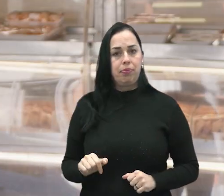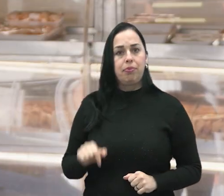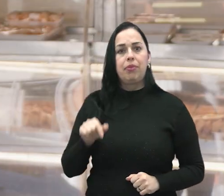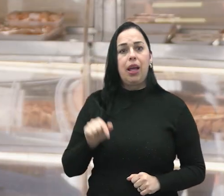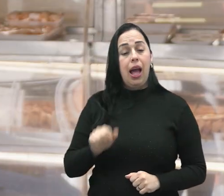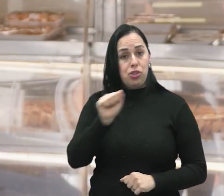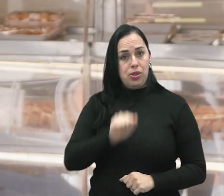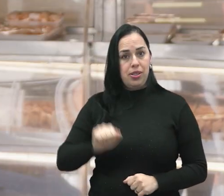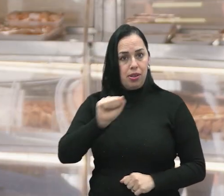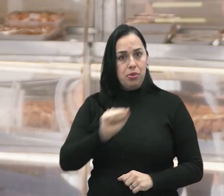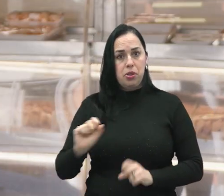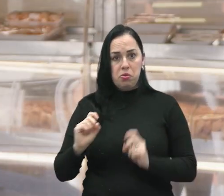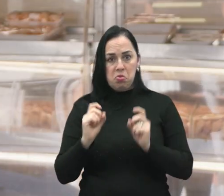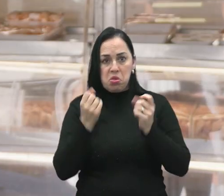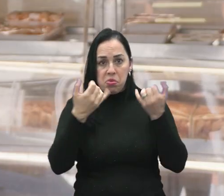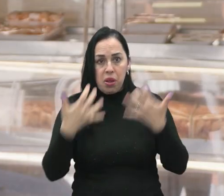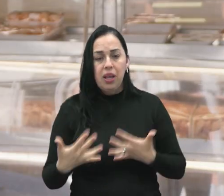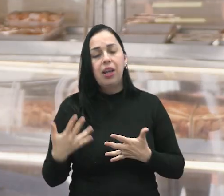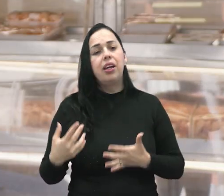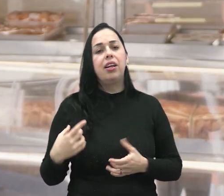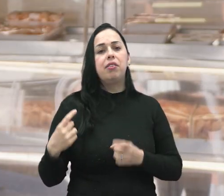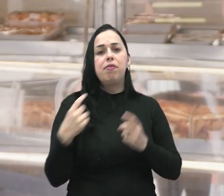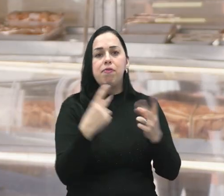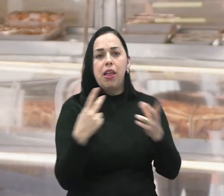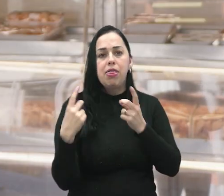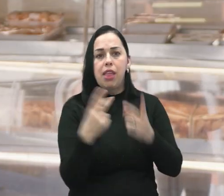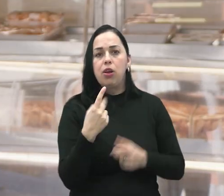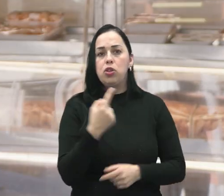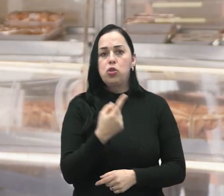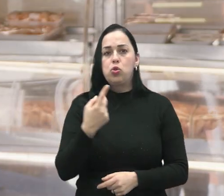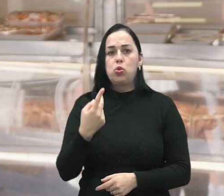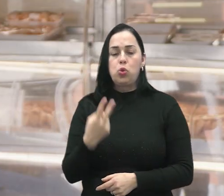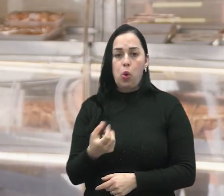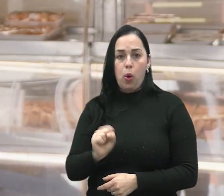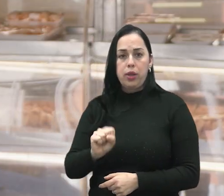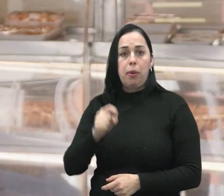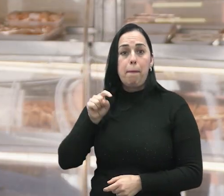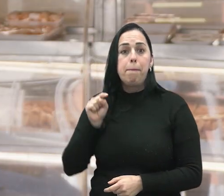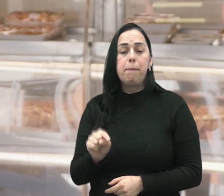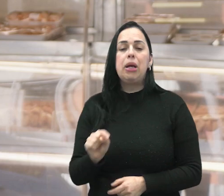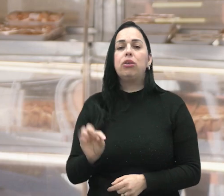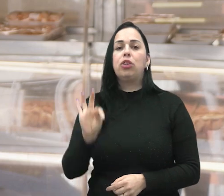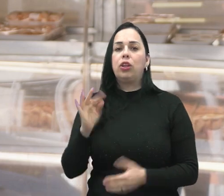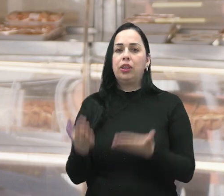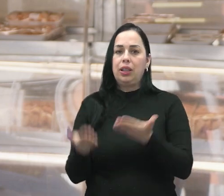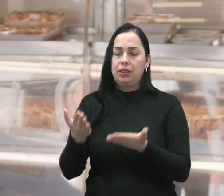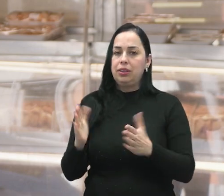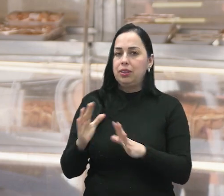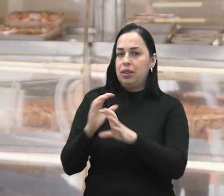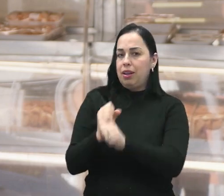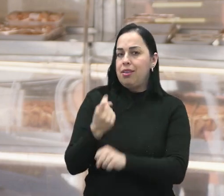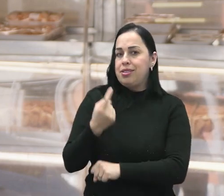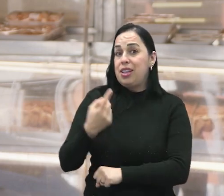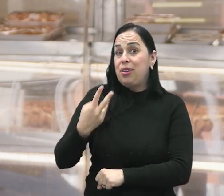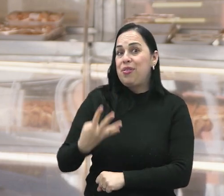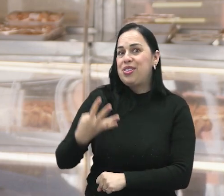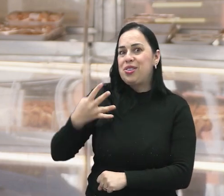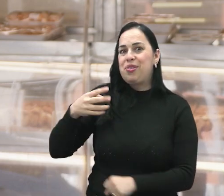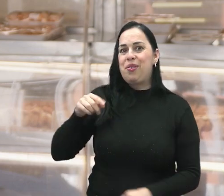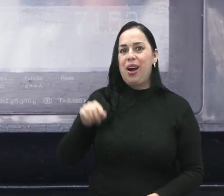junho, foram exportados mais de 18 mil toneladas de proteína animal, o que gerou uma receita de quase US$ 124